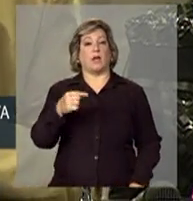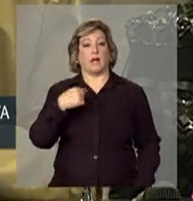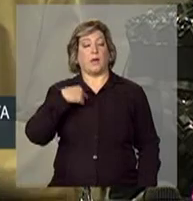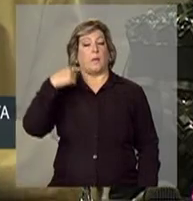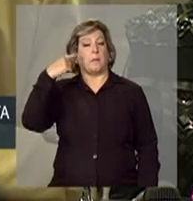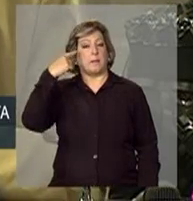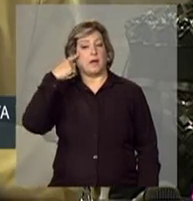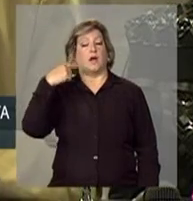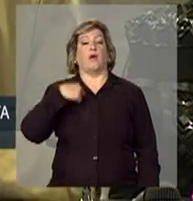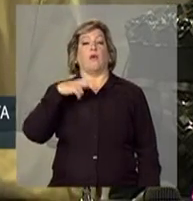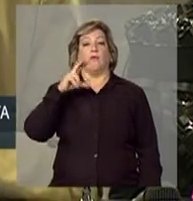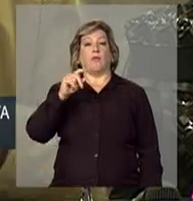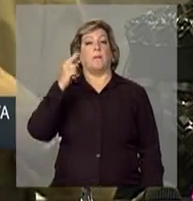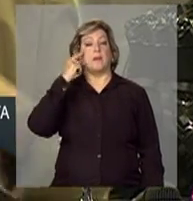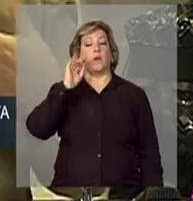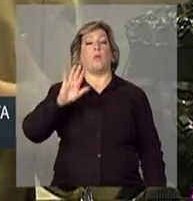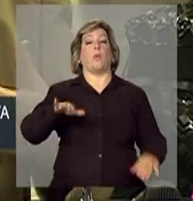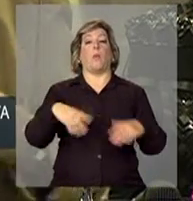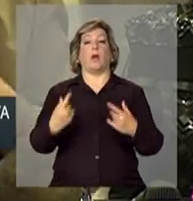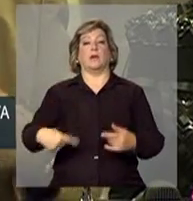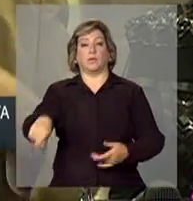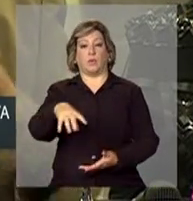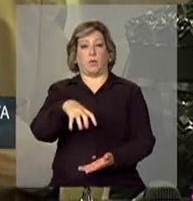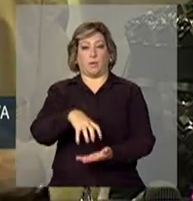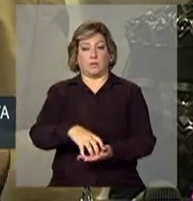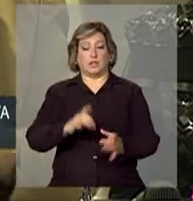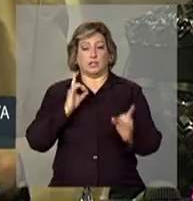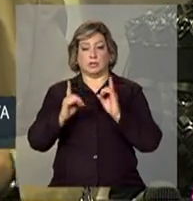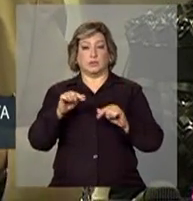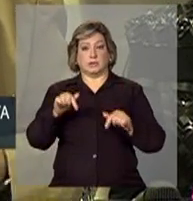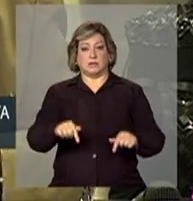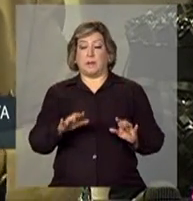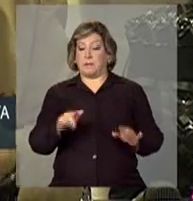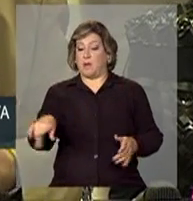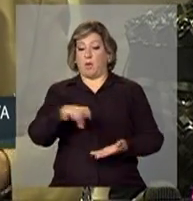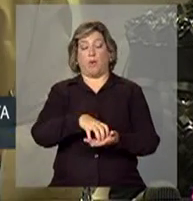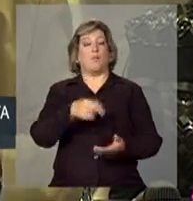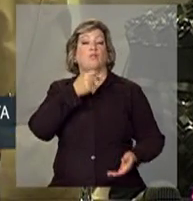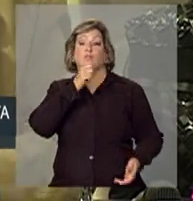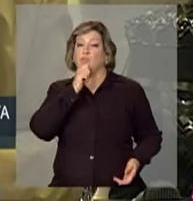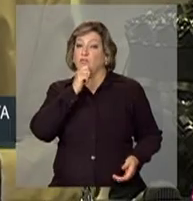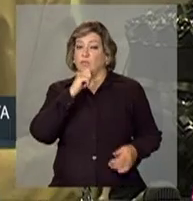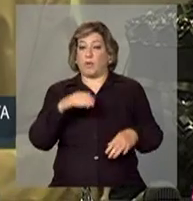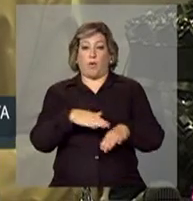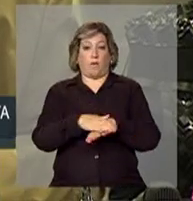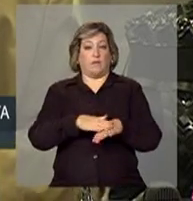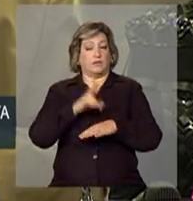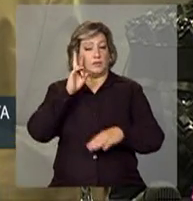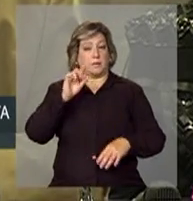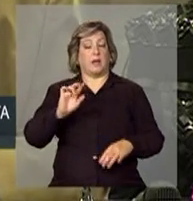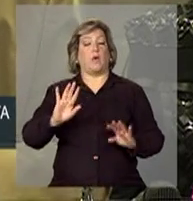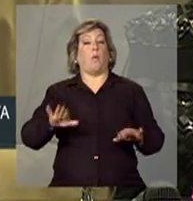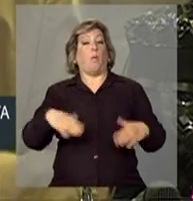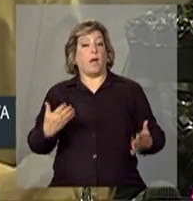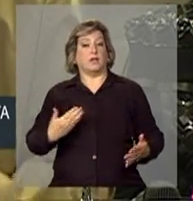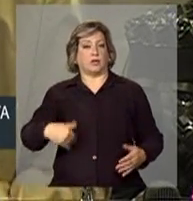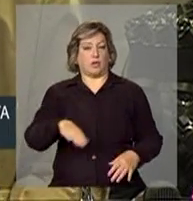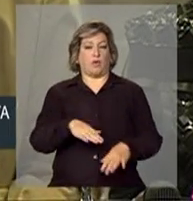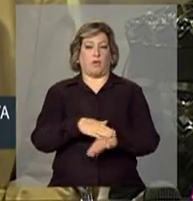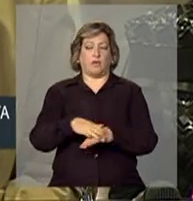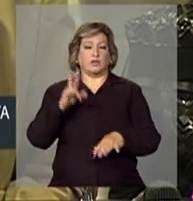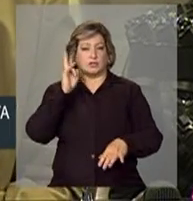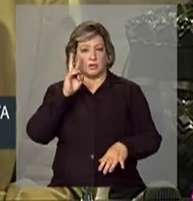pensar quando a comissão discutir isso. Mas a comissão ainda não decidiu a esse respeito. Eu acho que, quando nós discutirmos as